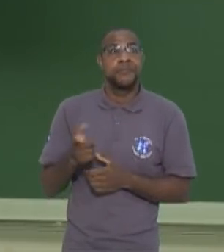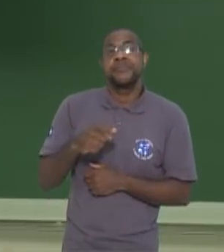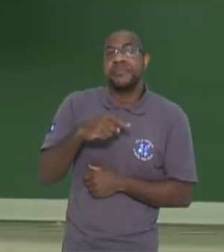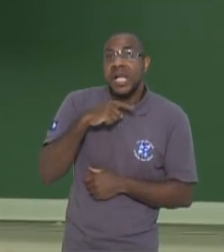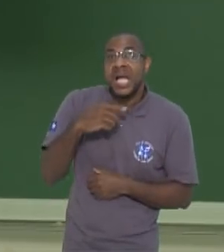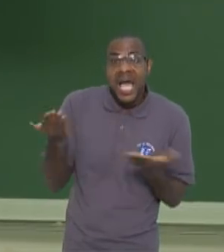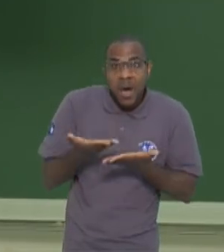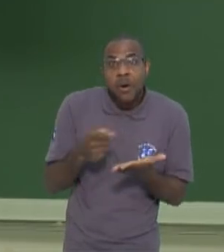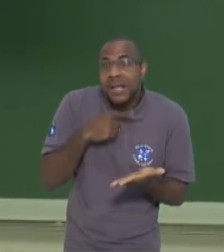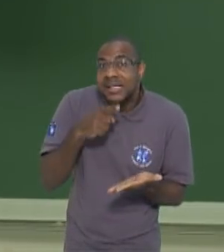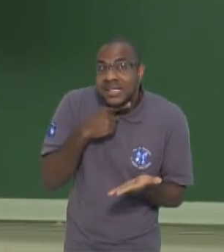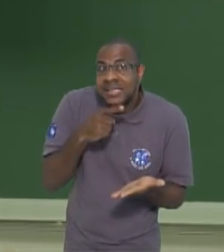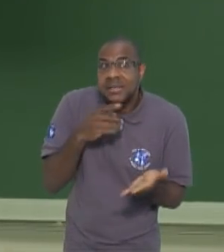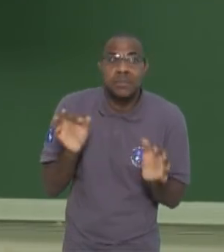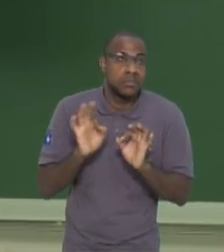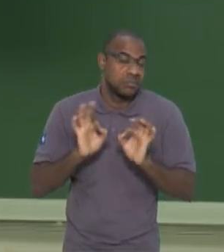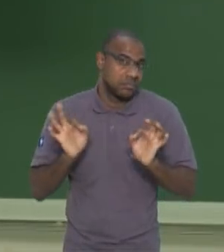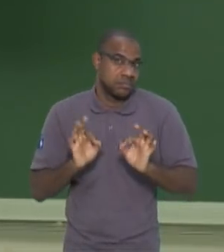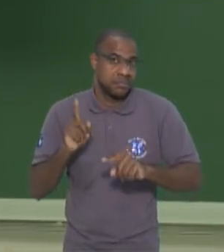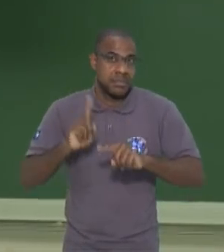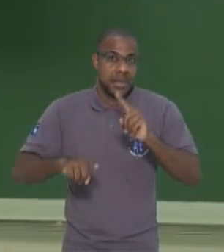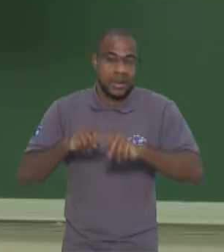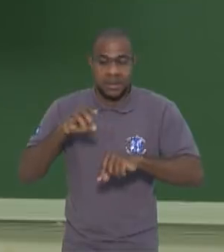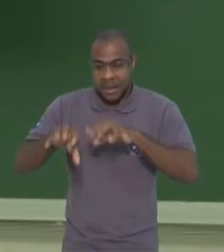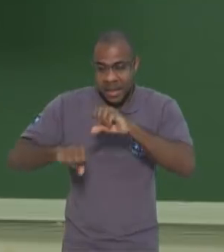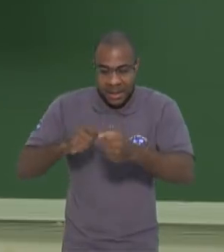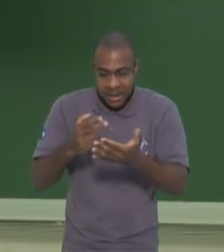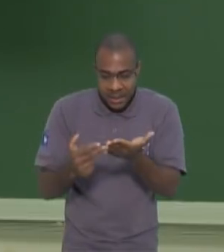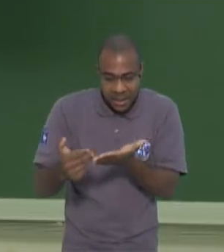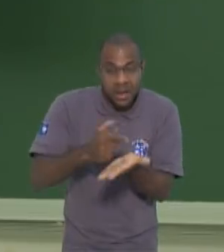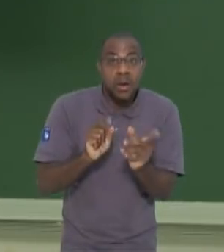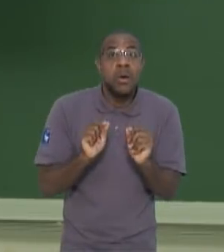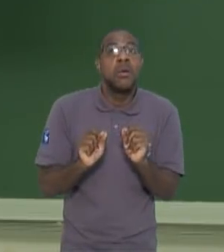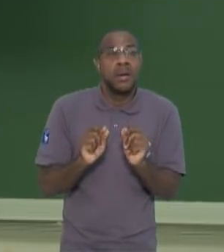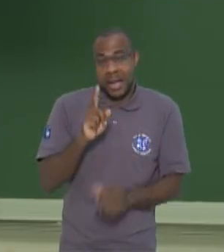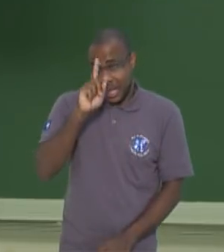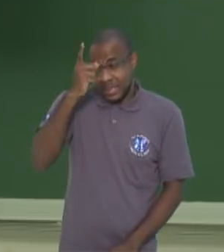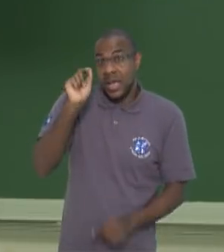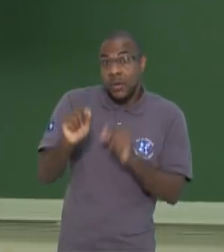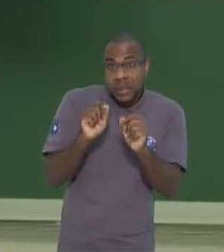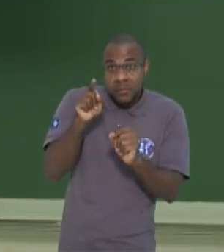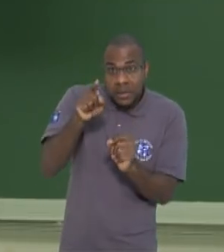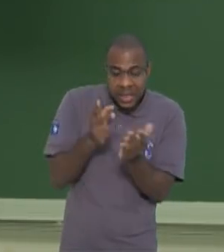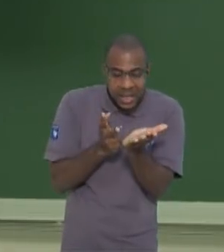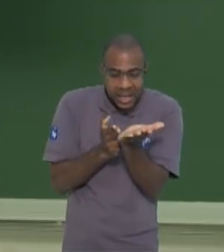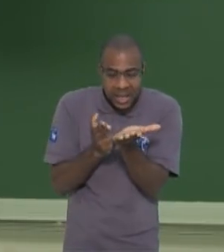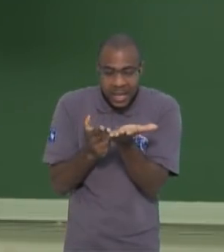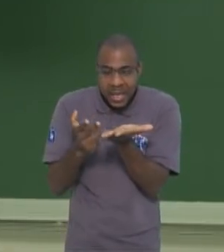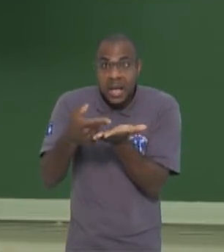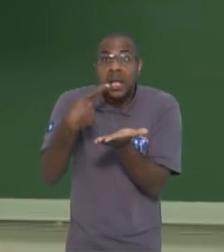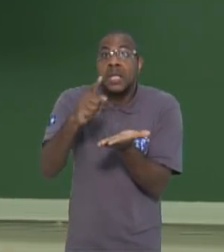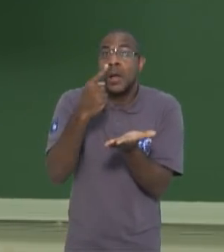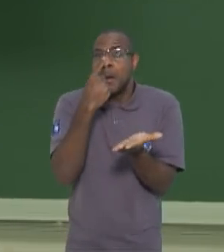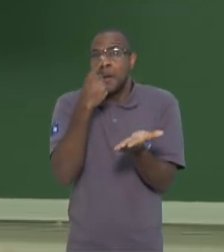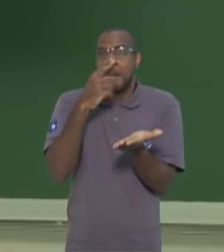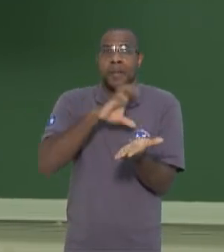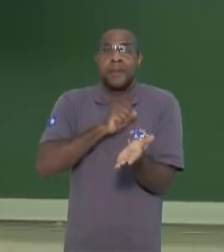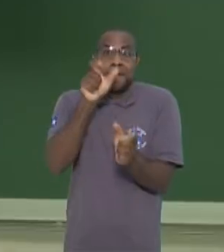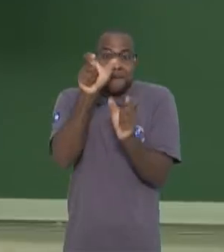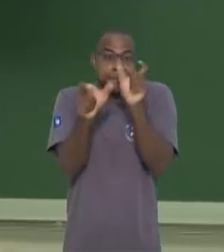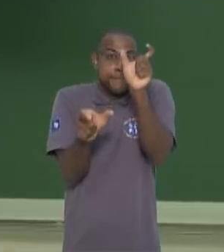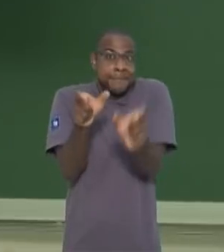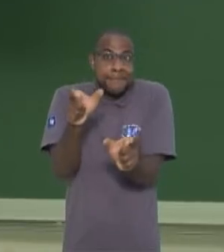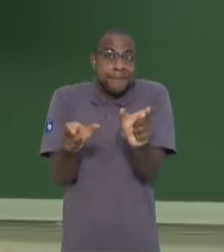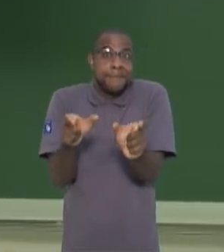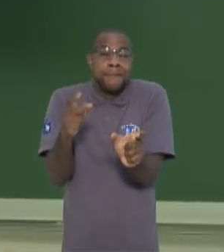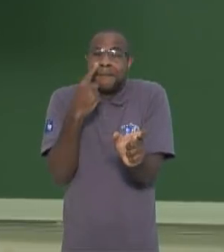vocês procurarem o material. Mas a ideia é que vocês recordem quais são seus personagens favoritos e a partir